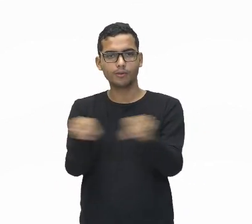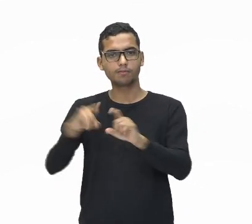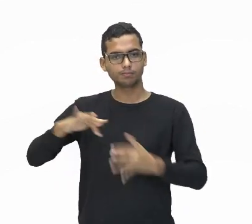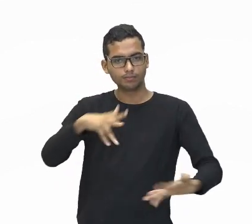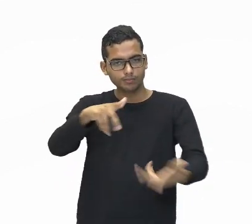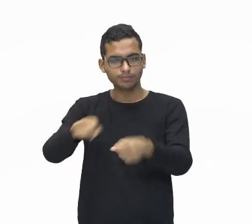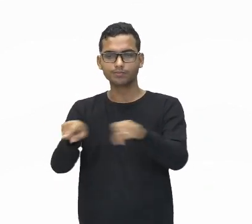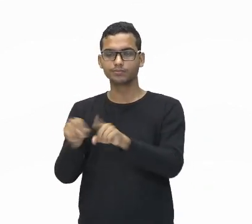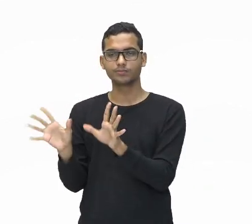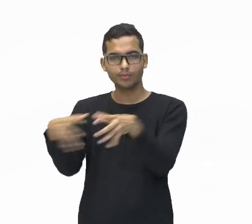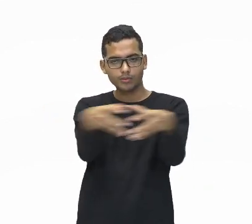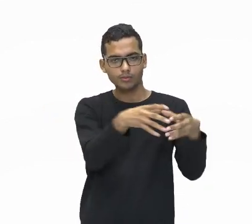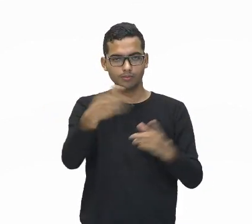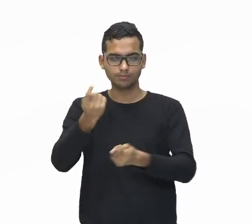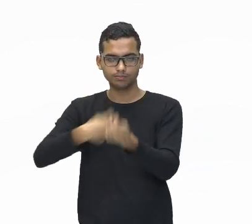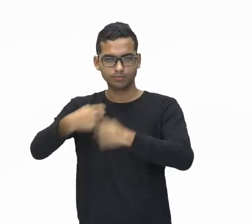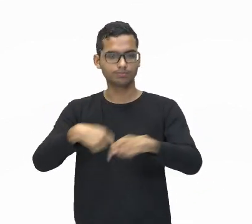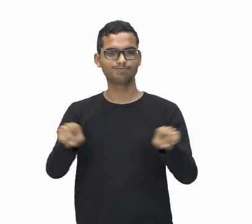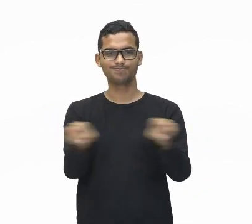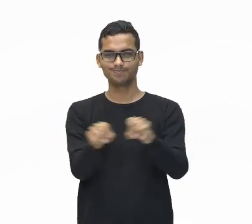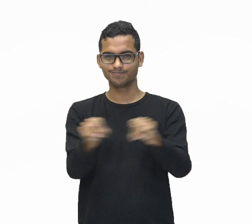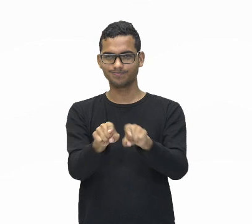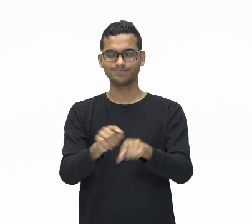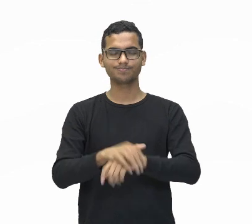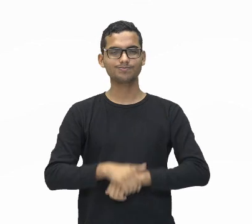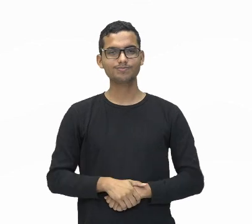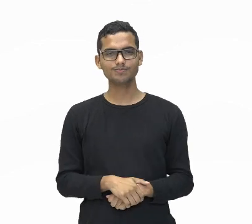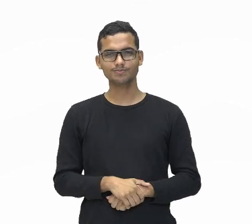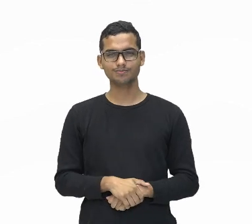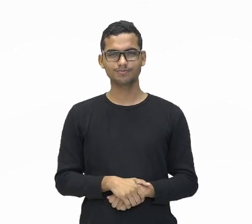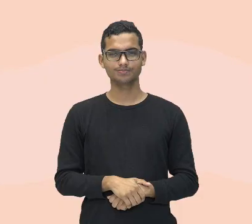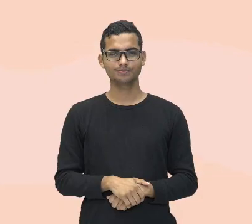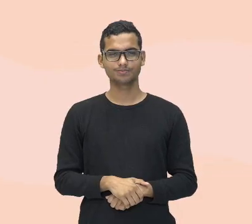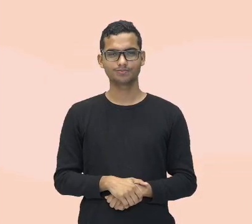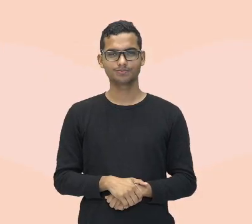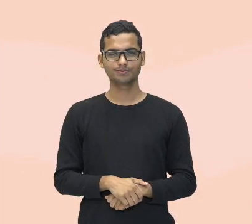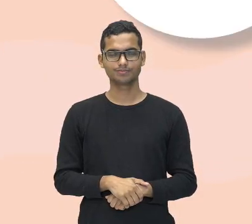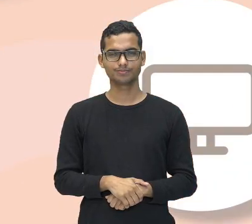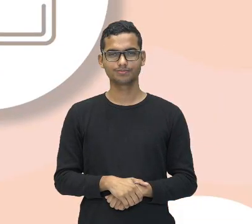comércio internacional e blocos econômicos.